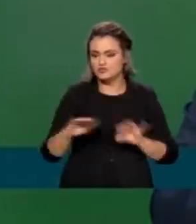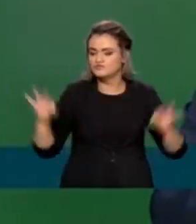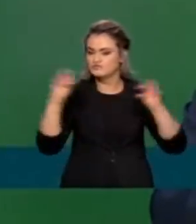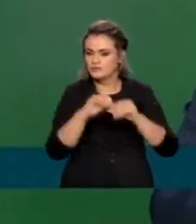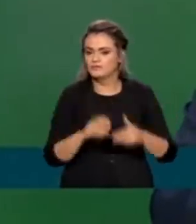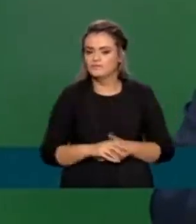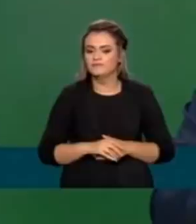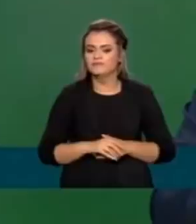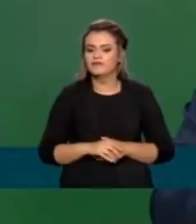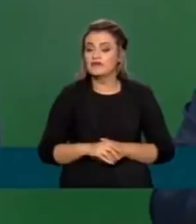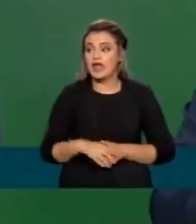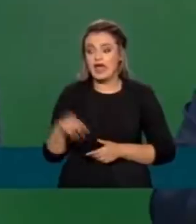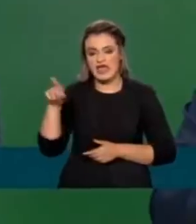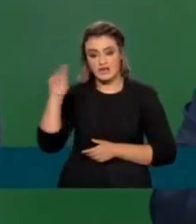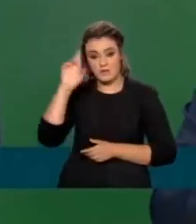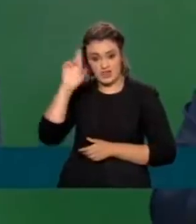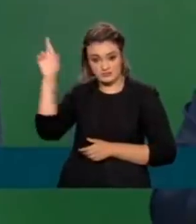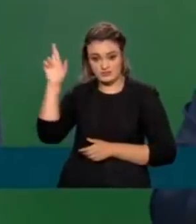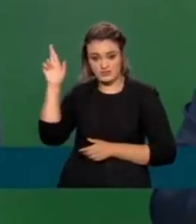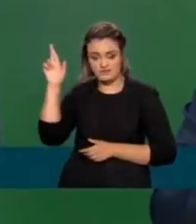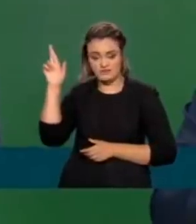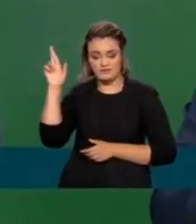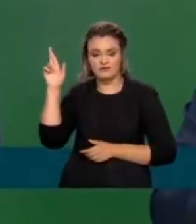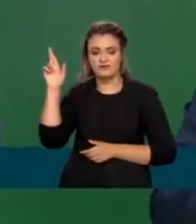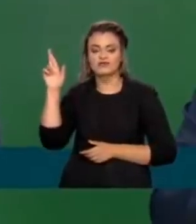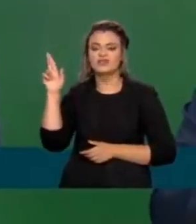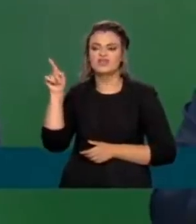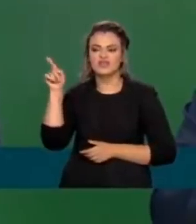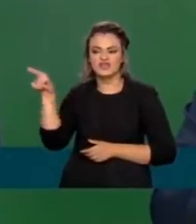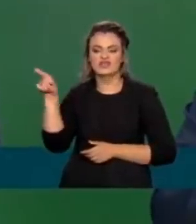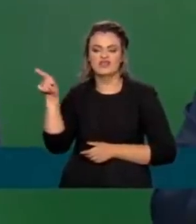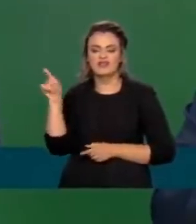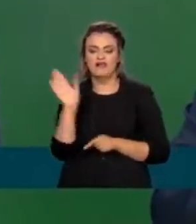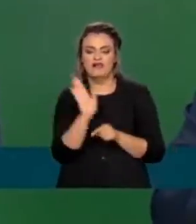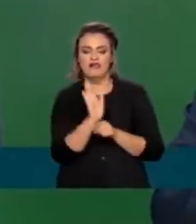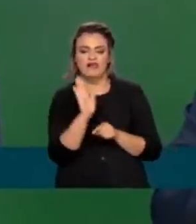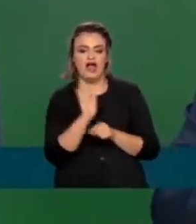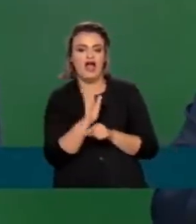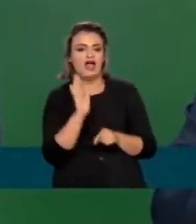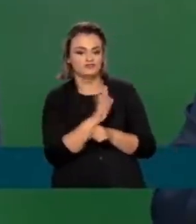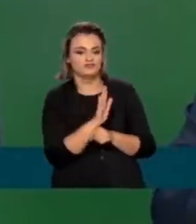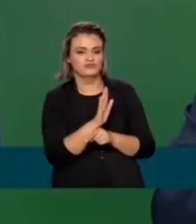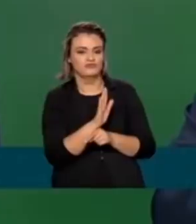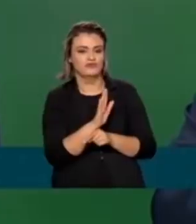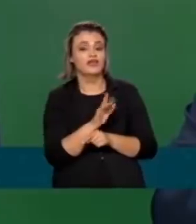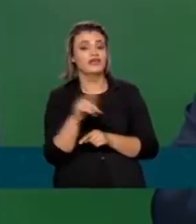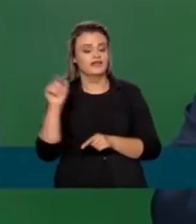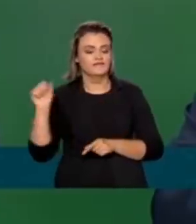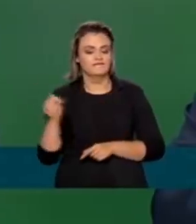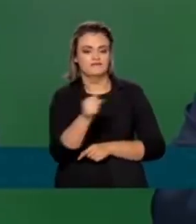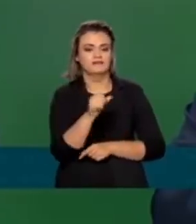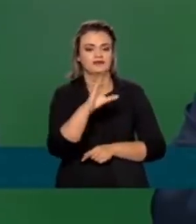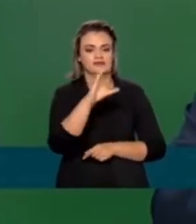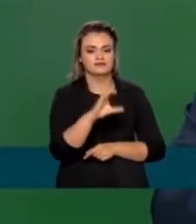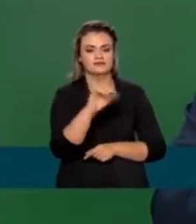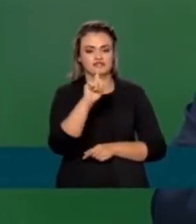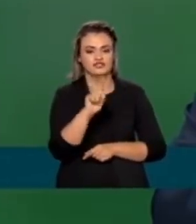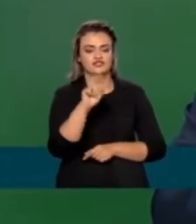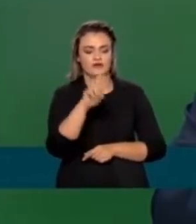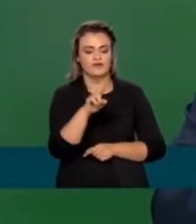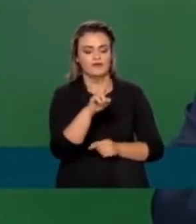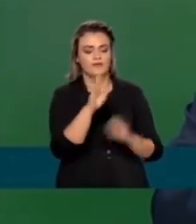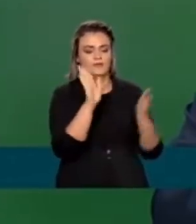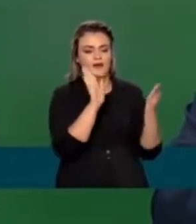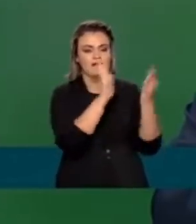O servidor que na nossa avaliação cometeu prevaricação, ele irá para a CGU, para um